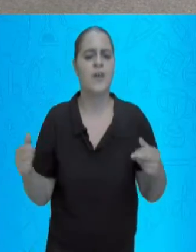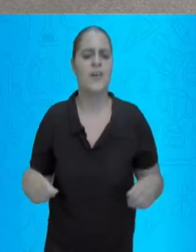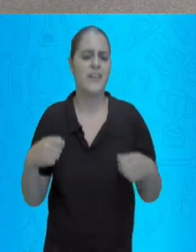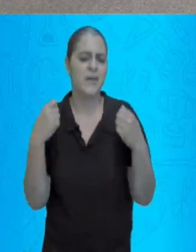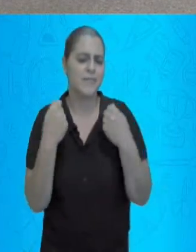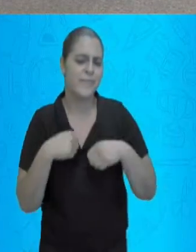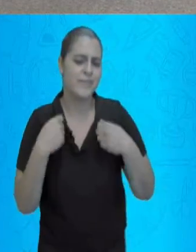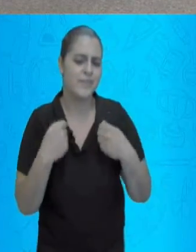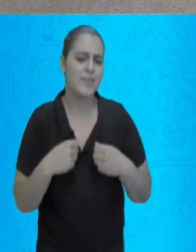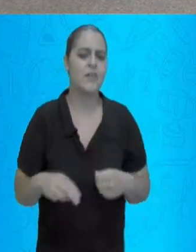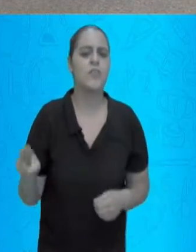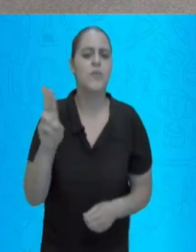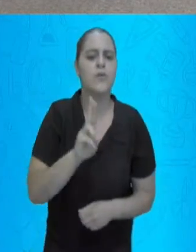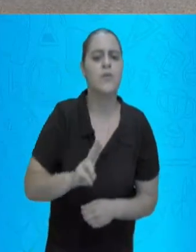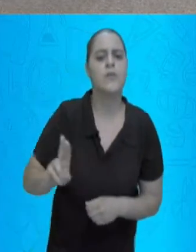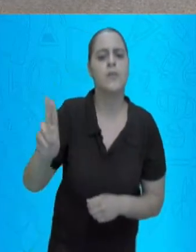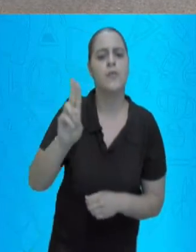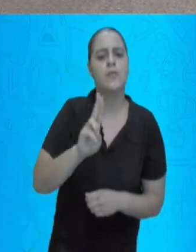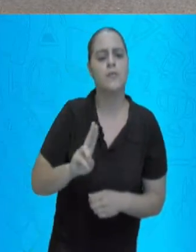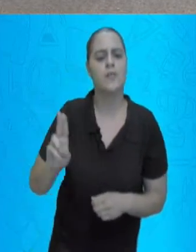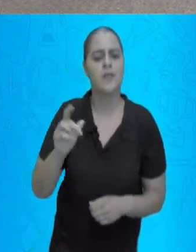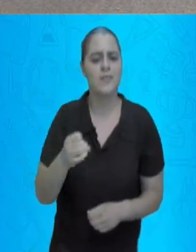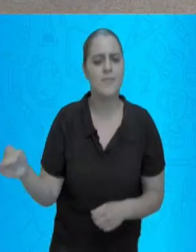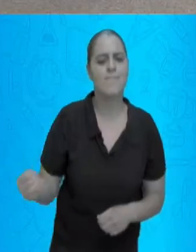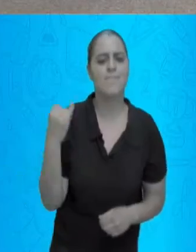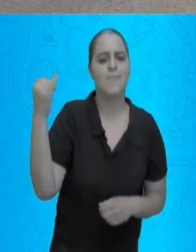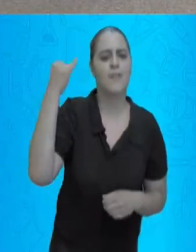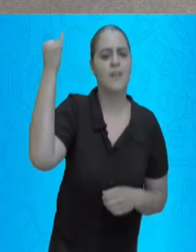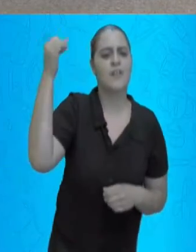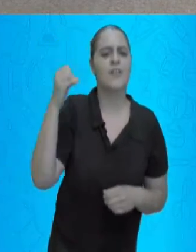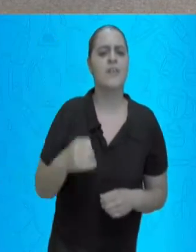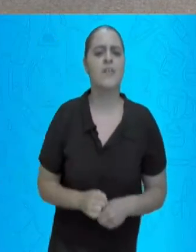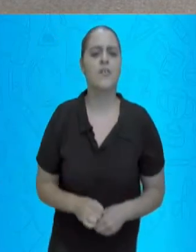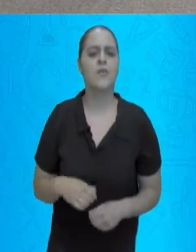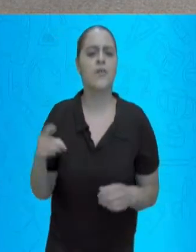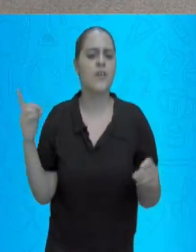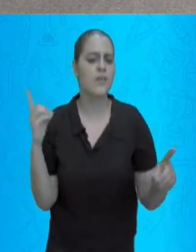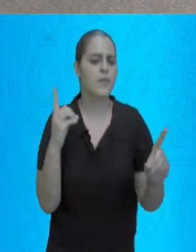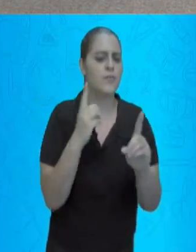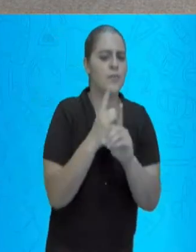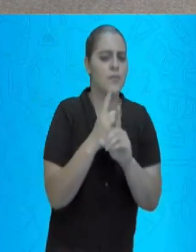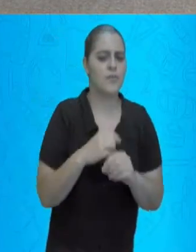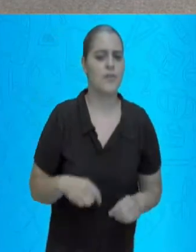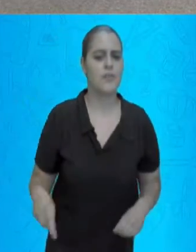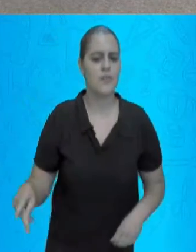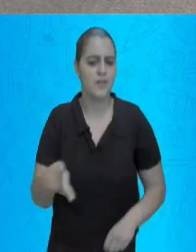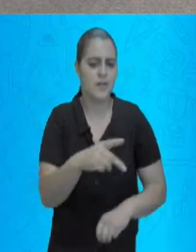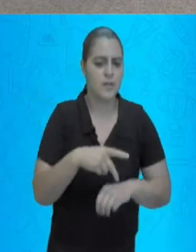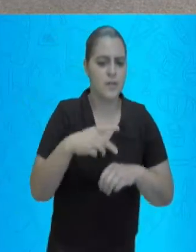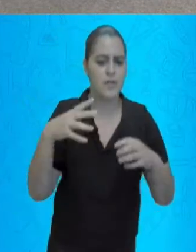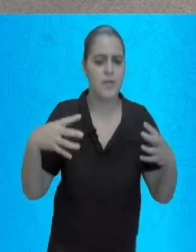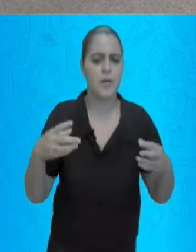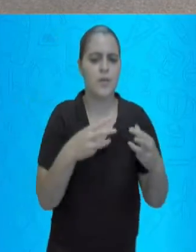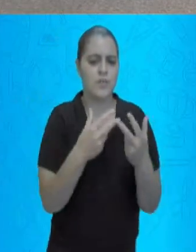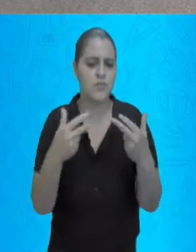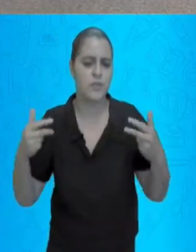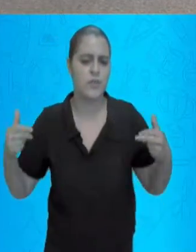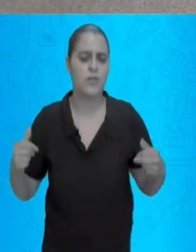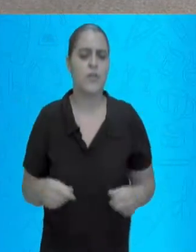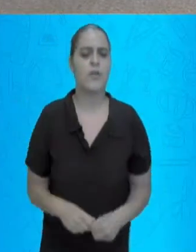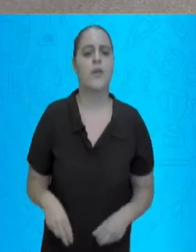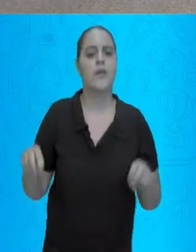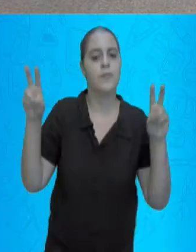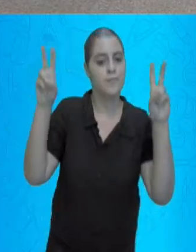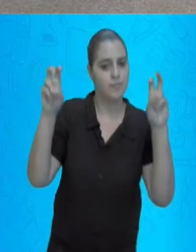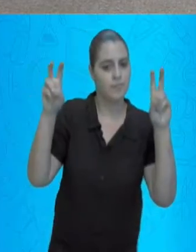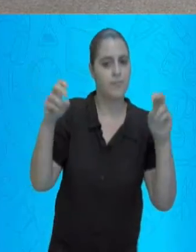necessidade, utilidade, importância, o que encontramos em rochas sedimentares. É o título